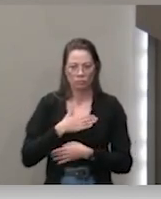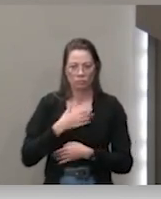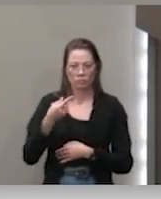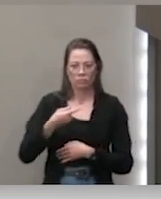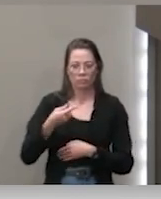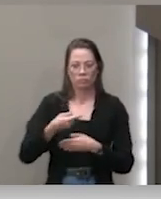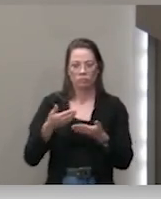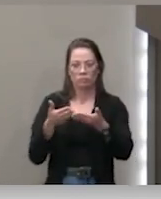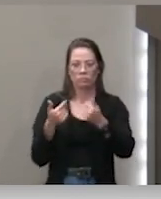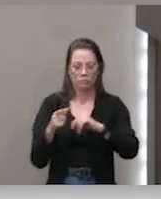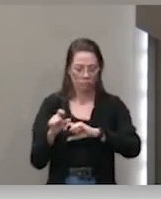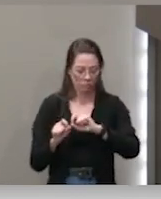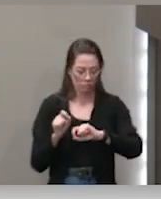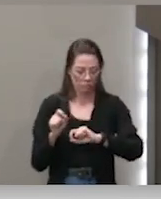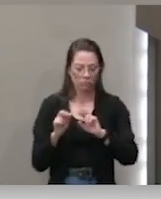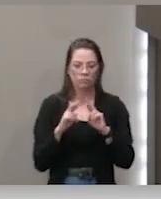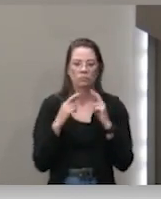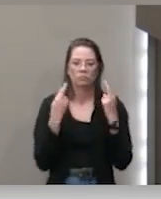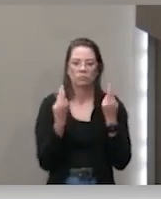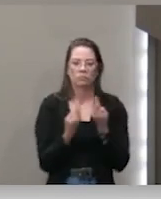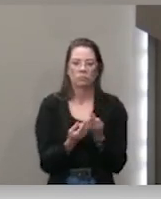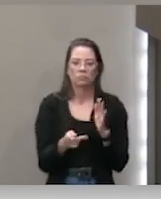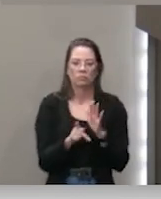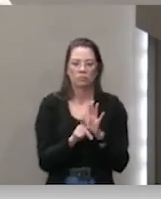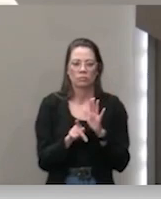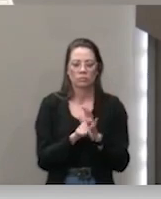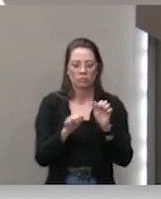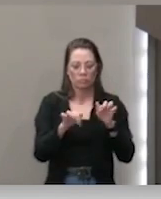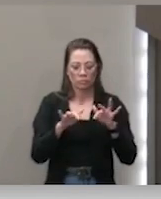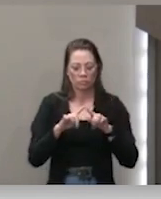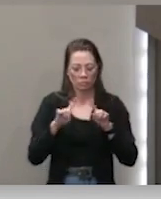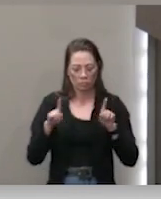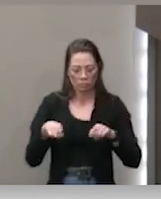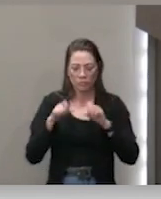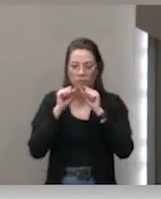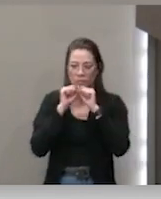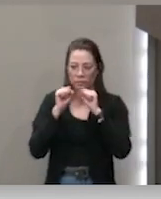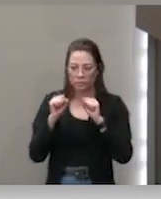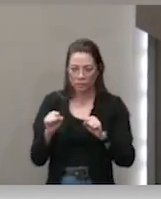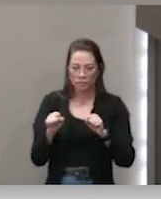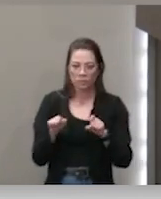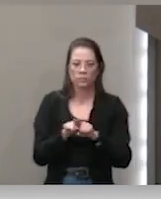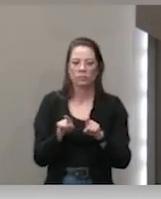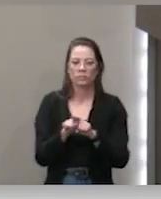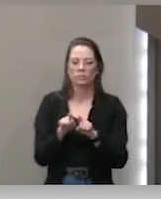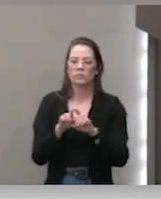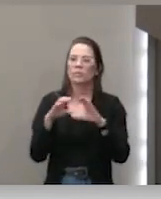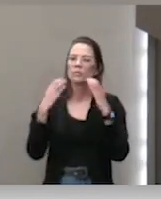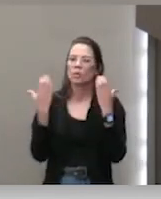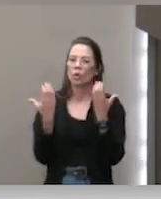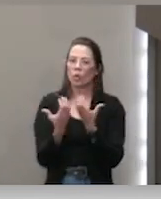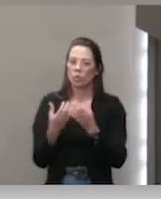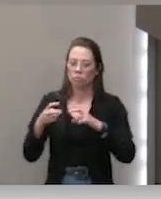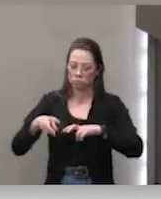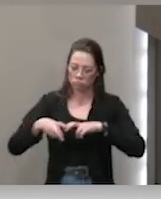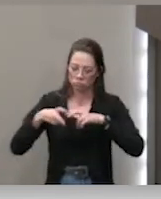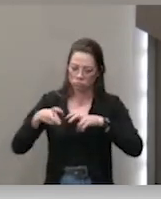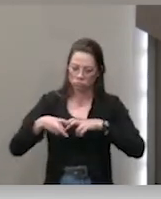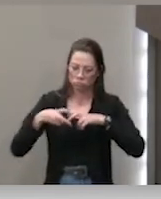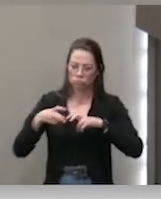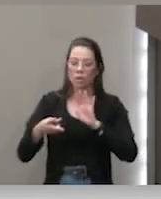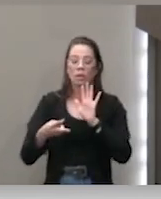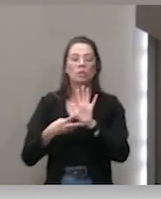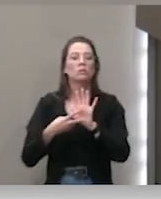primeiro pedido e reuniões, audiências que fiz com os secretários e com as comunidades do meio rural, foi